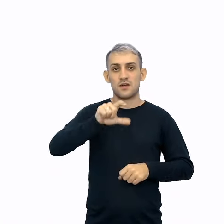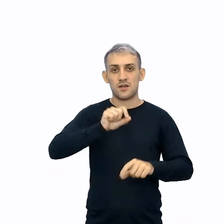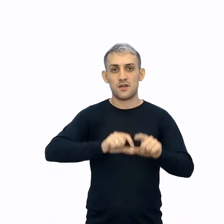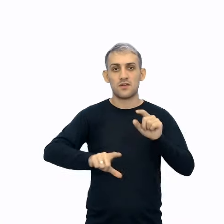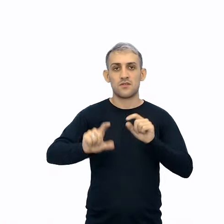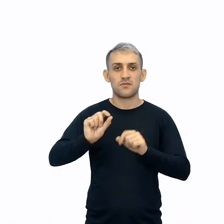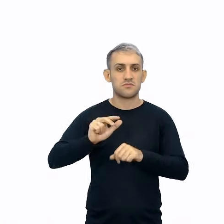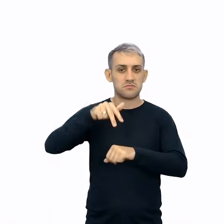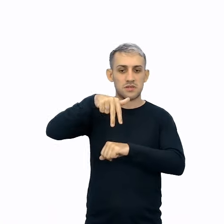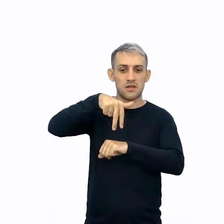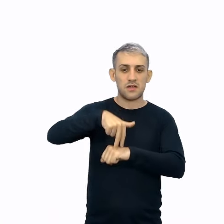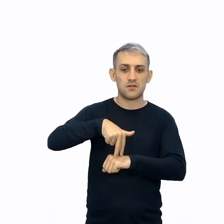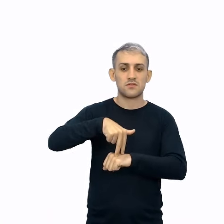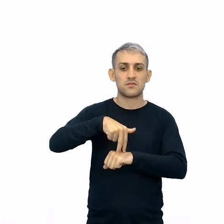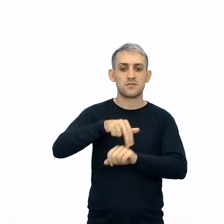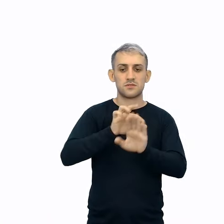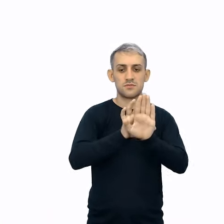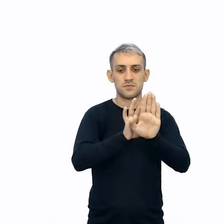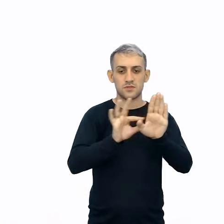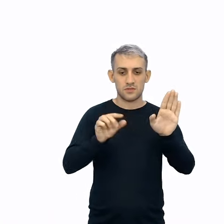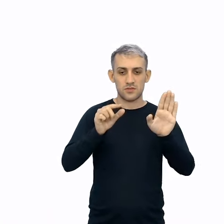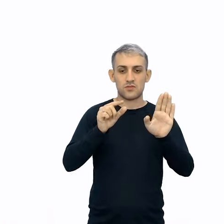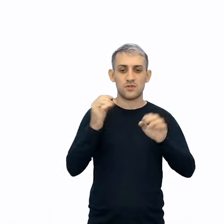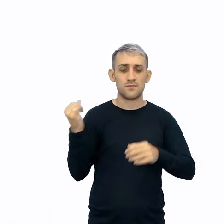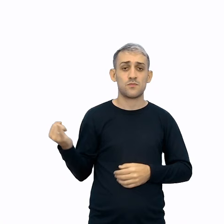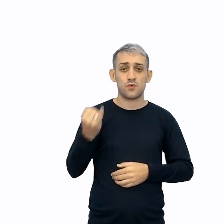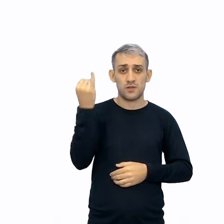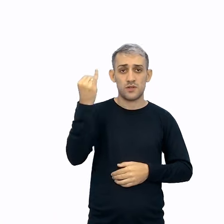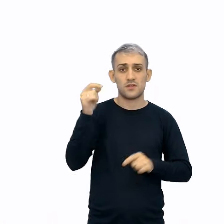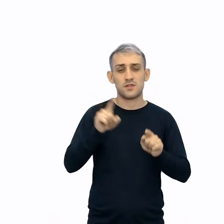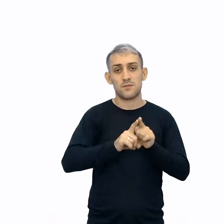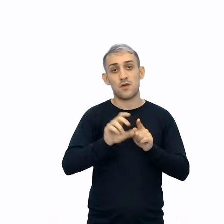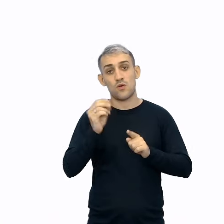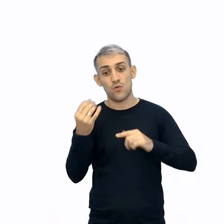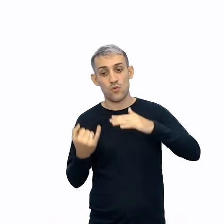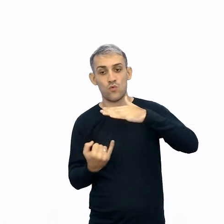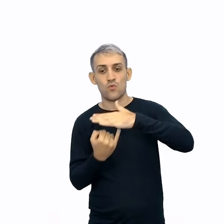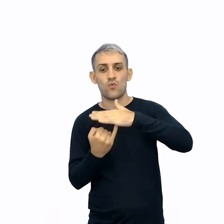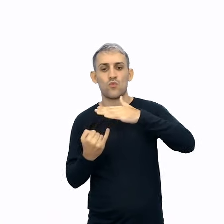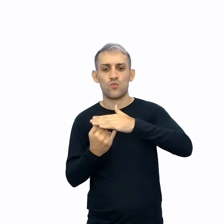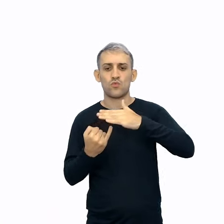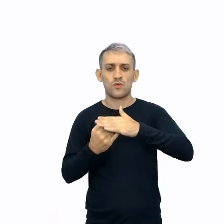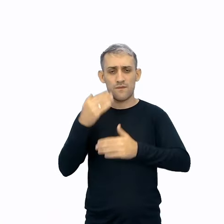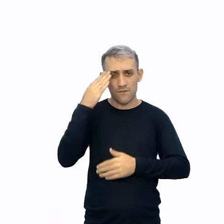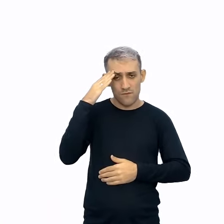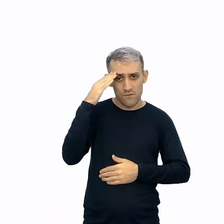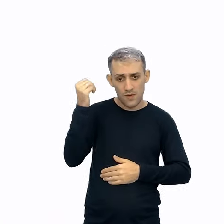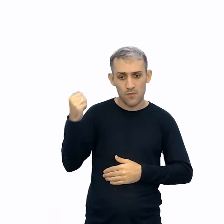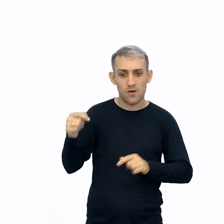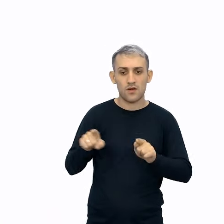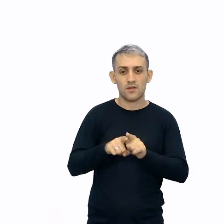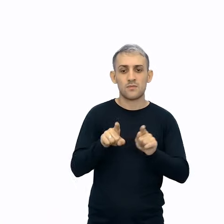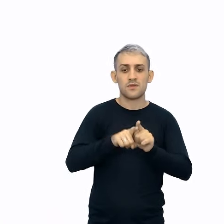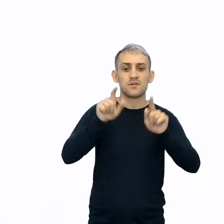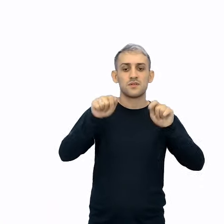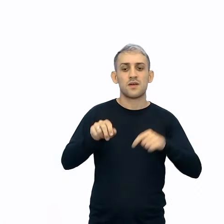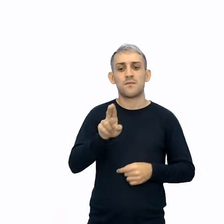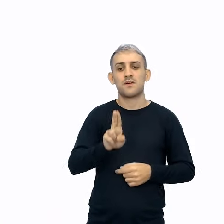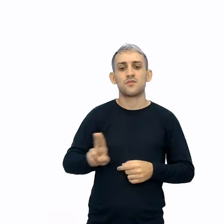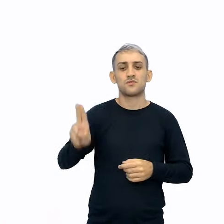posicionamentos de autores consagrados ou de instituições renomadas para serem usados nos